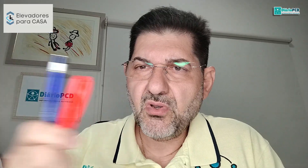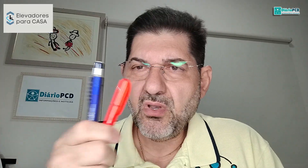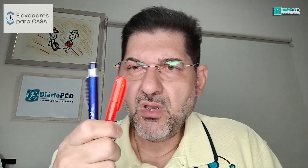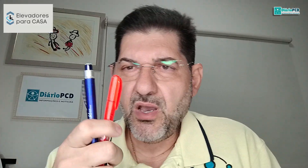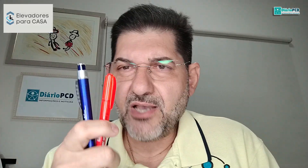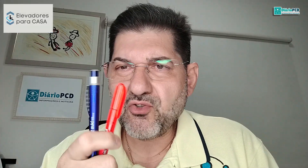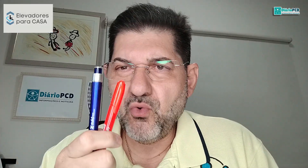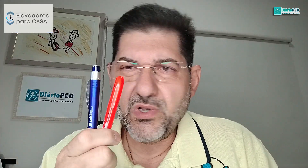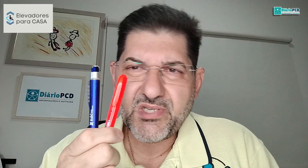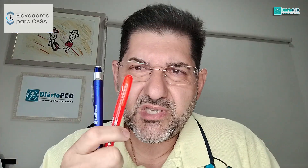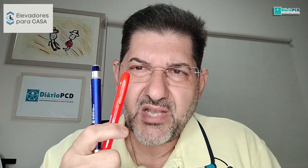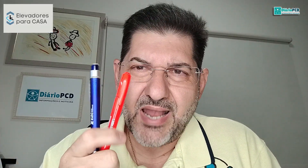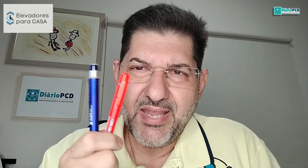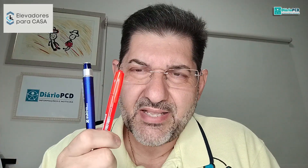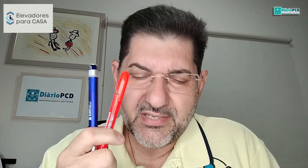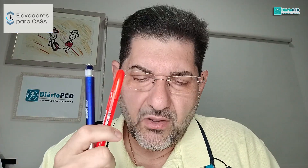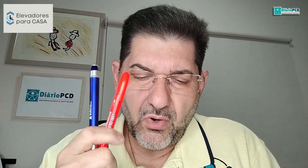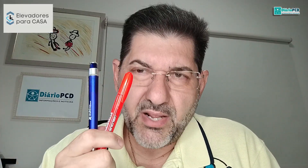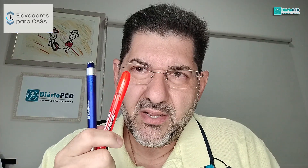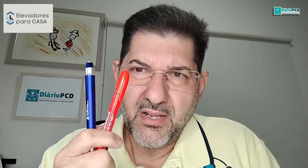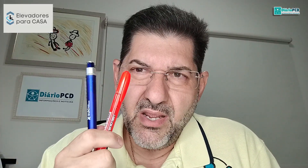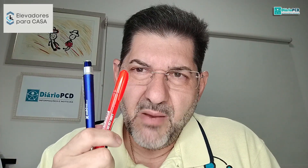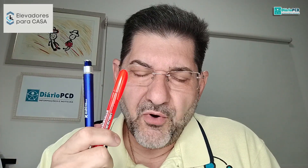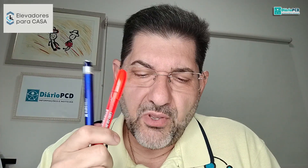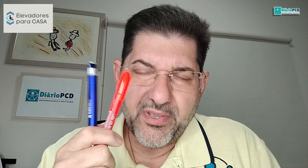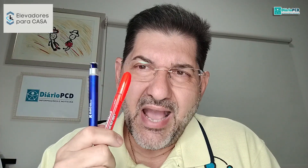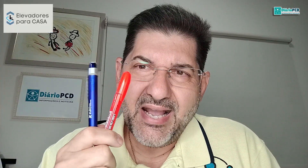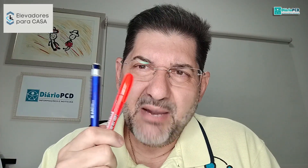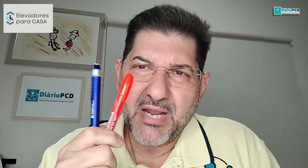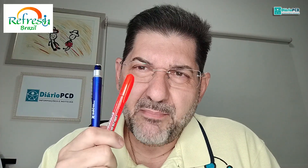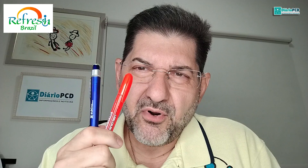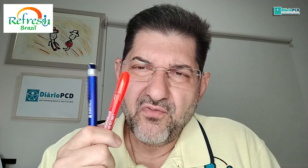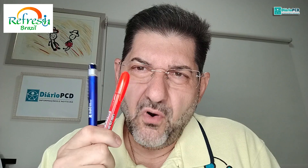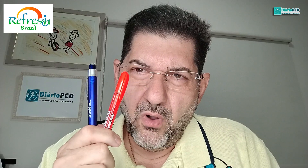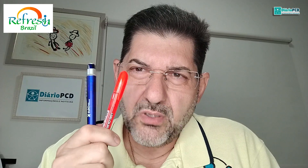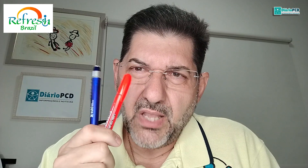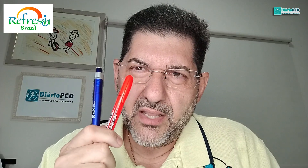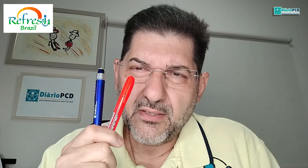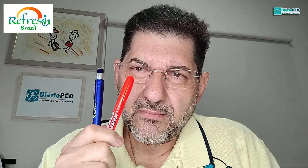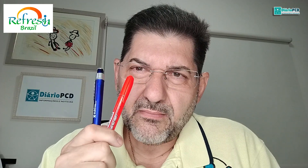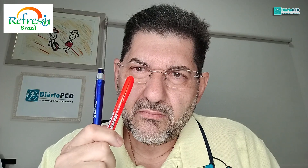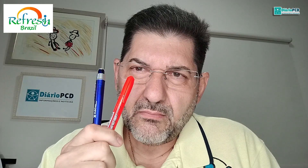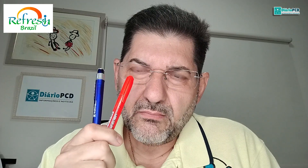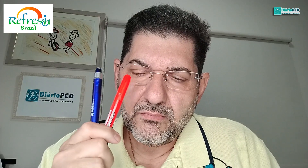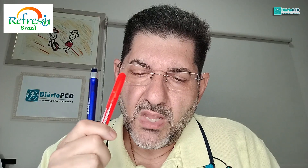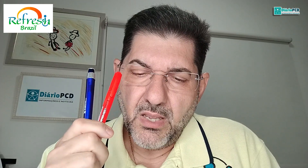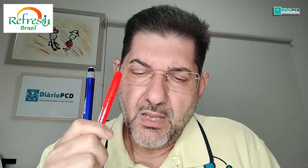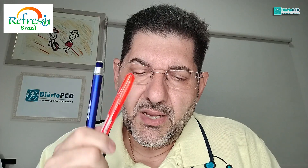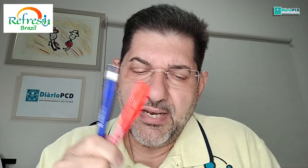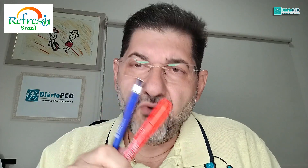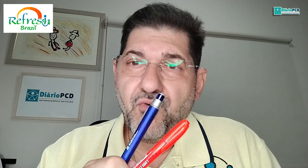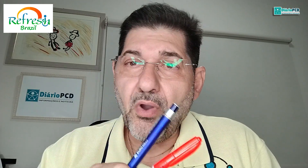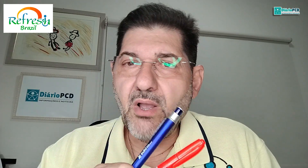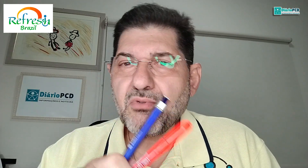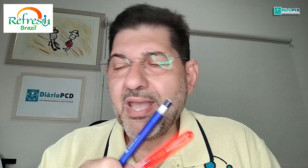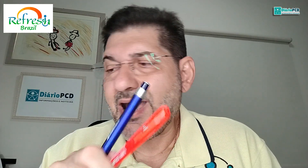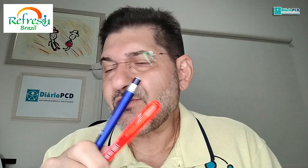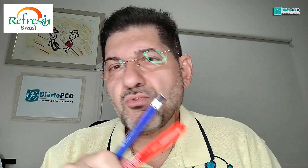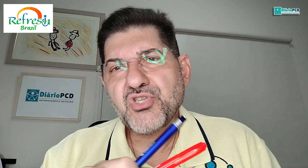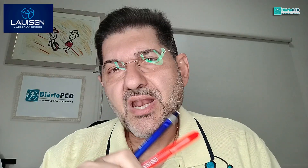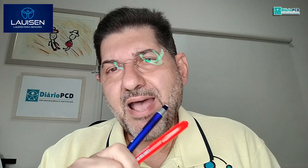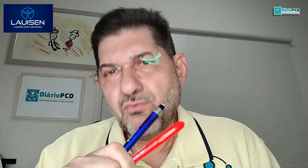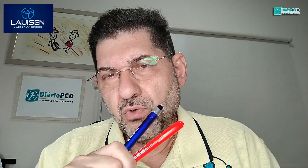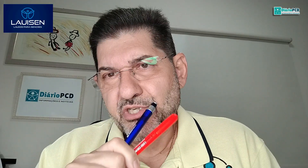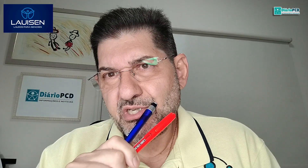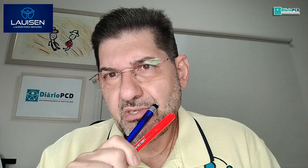temos as duas canetas agora. Porque o que a Câmara aprovou ontem não foi